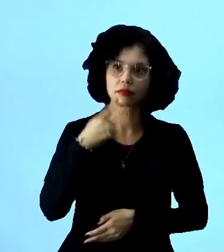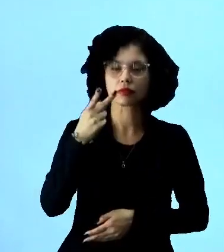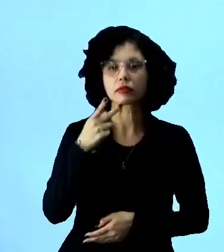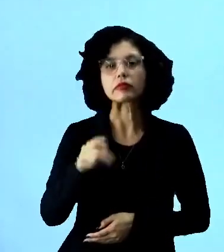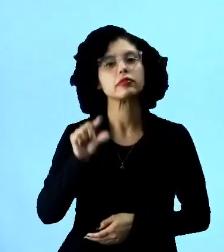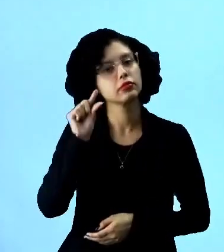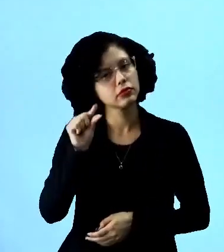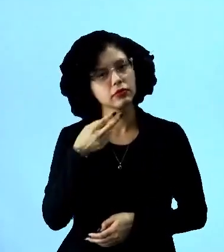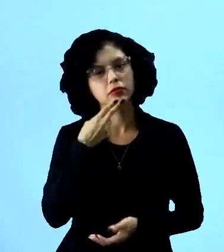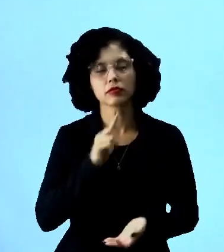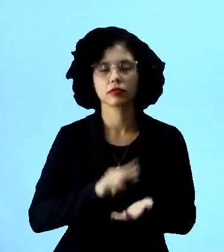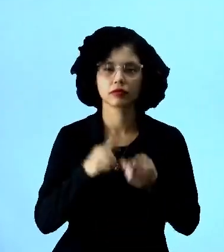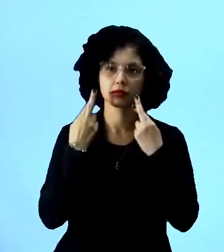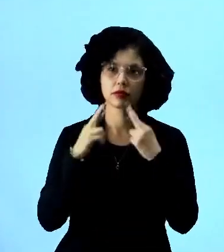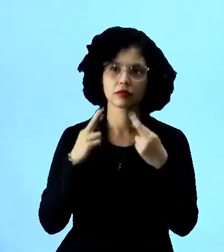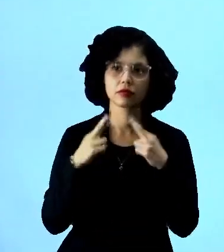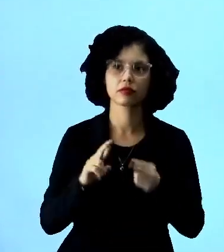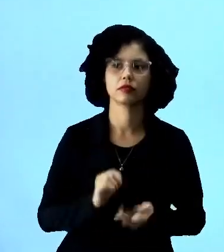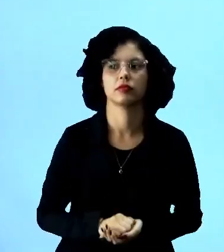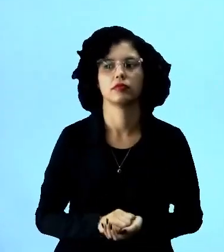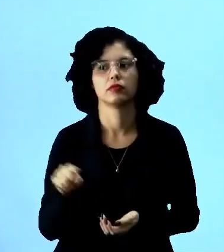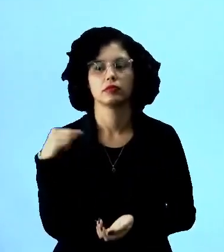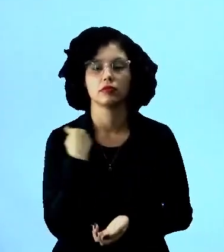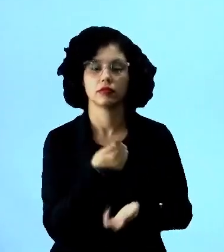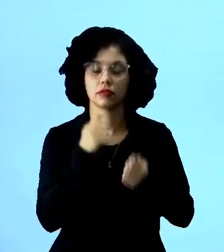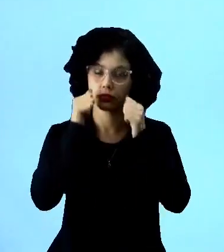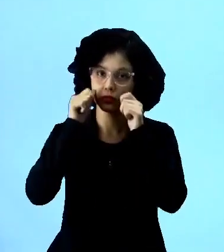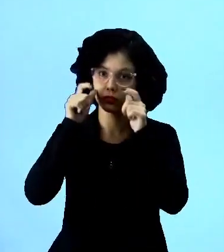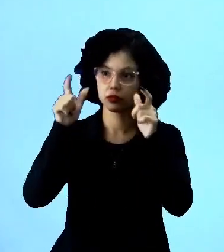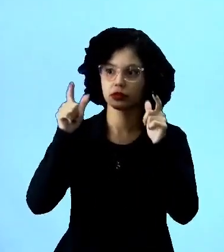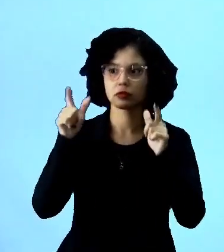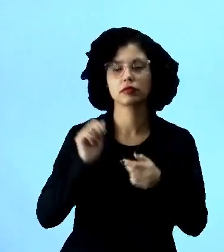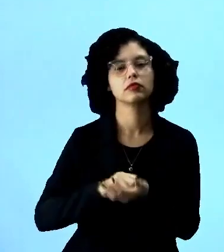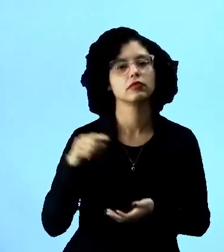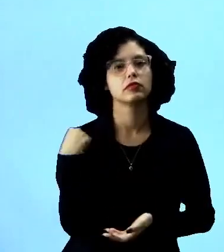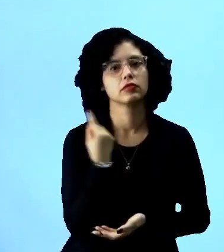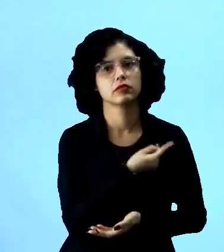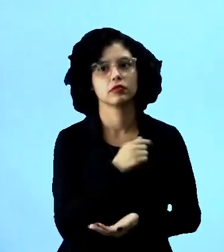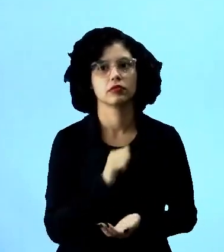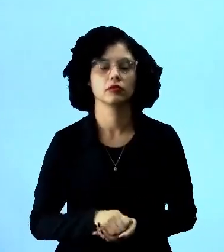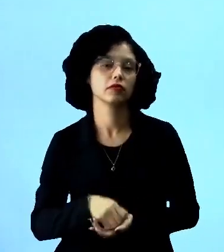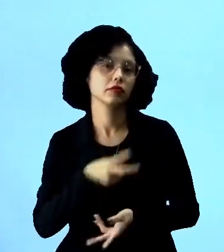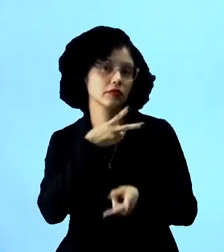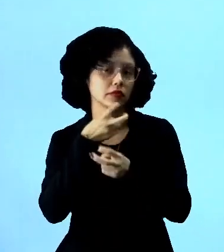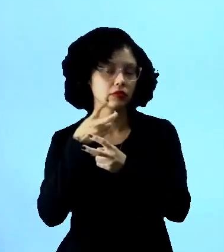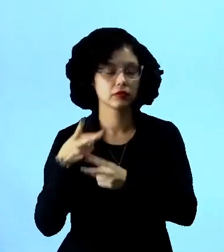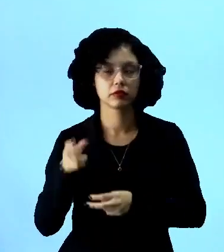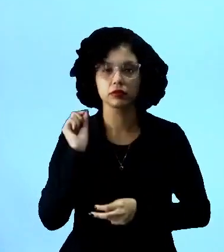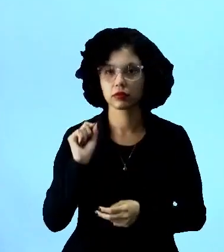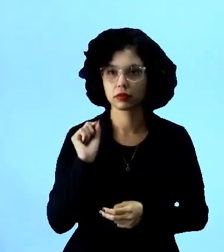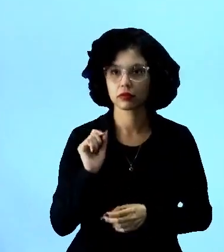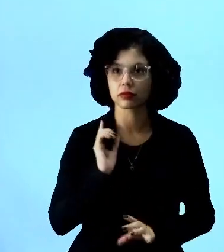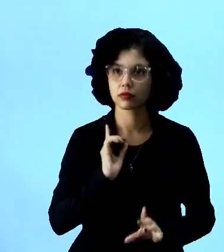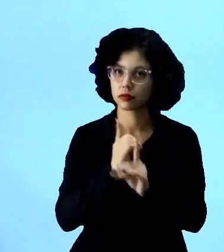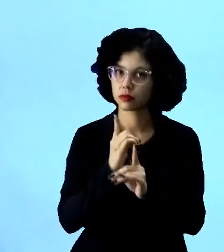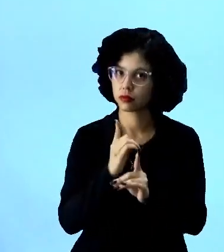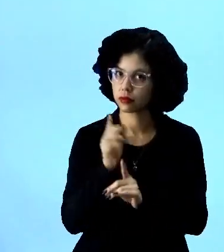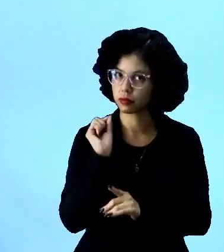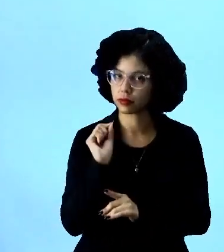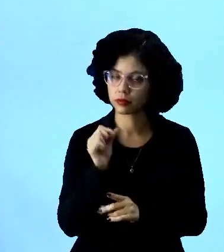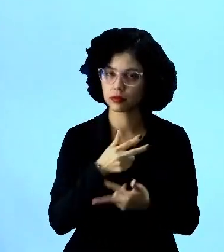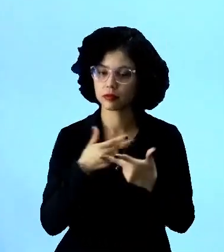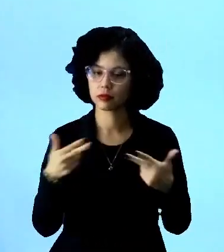falando sobre carta de reclamação, mas nós vamos ampliar nosso conhecimento para a gente observar, para a gente